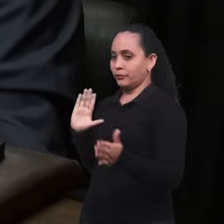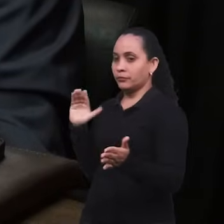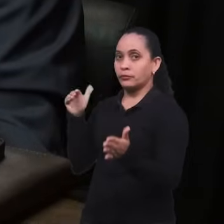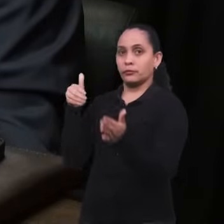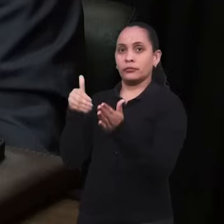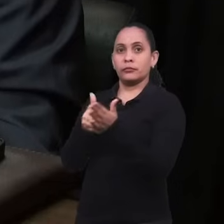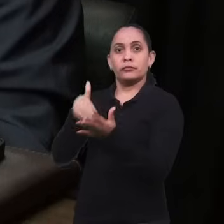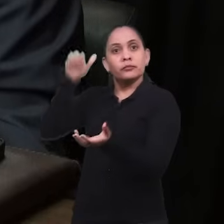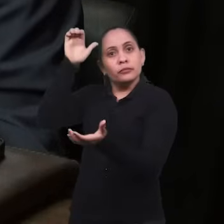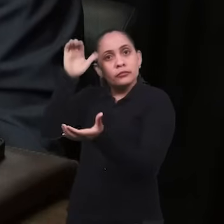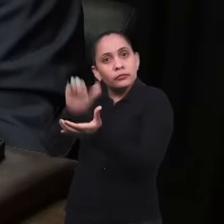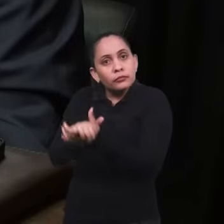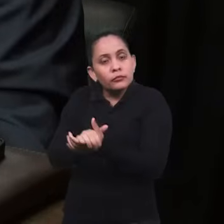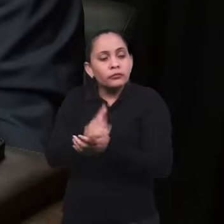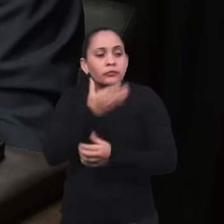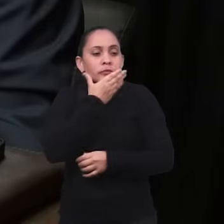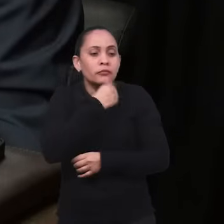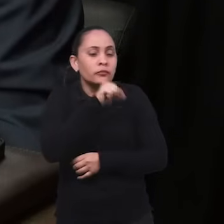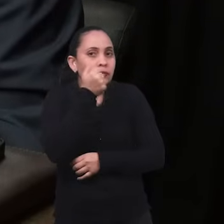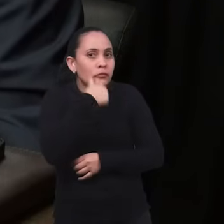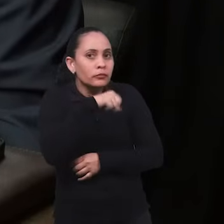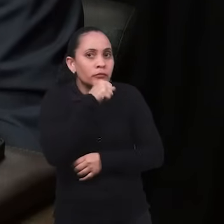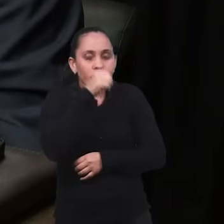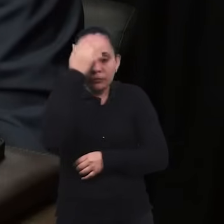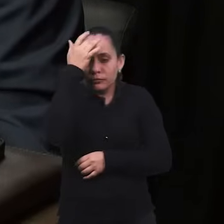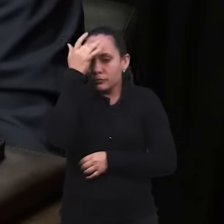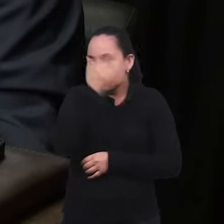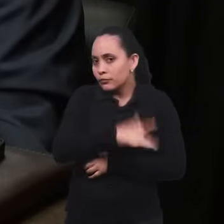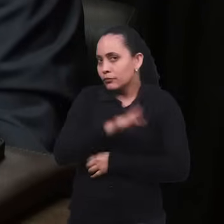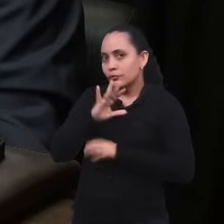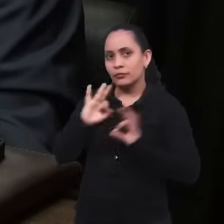até aquele casamento, os pais não sabiam que o Senhor